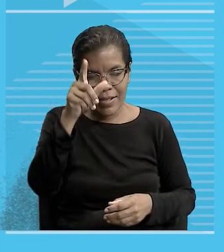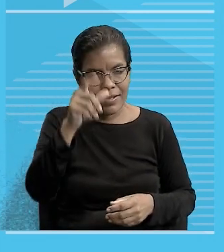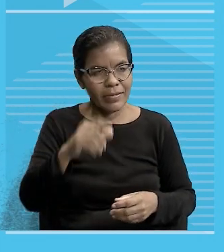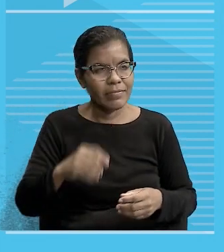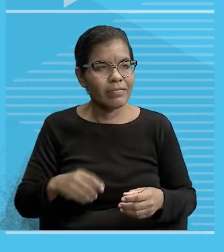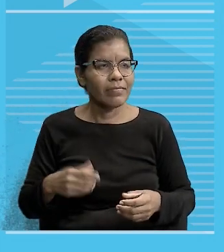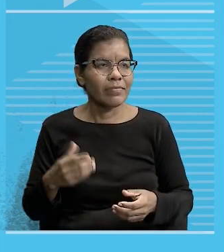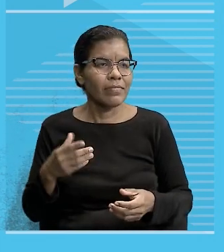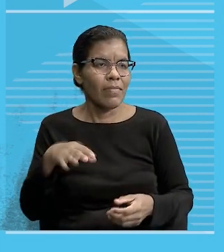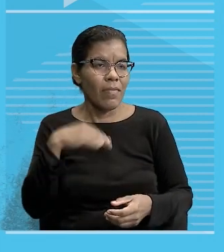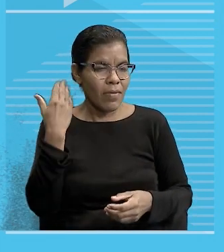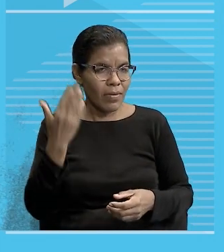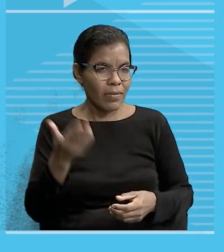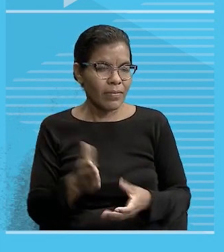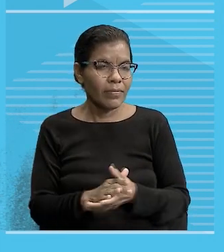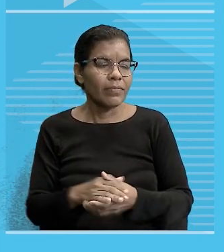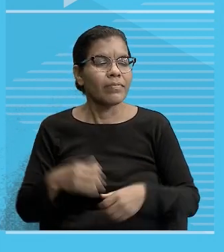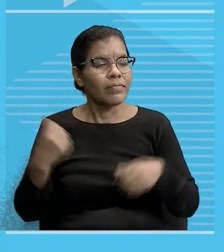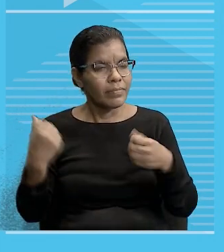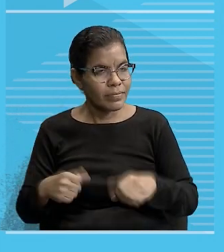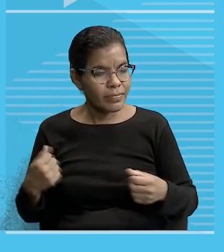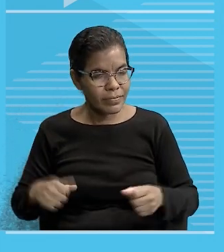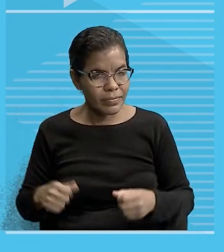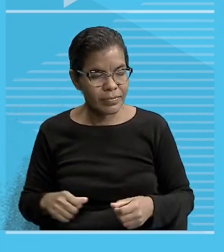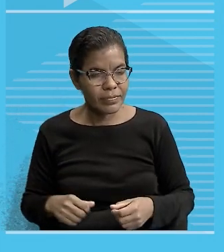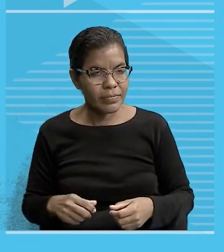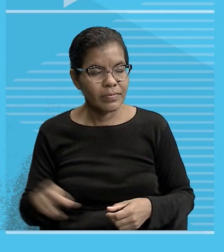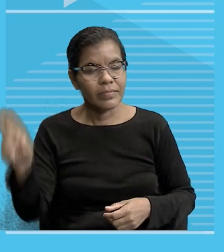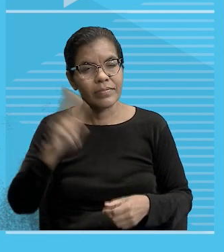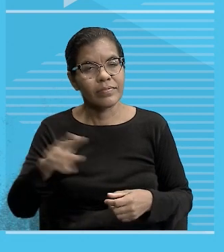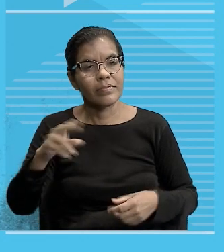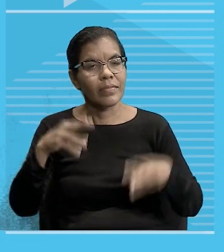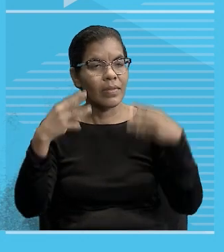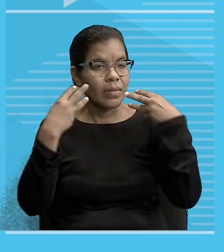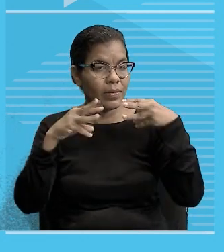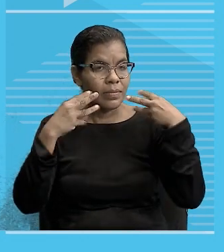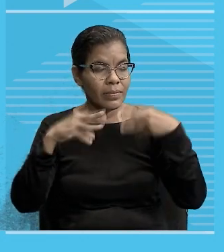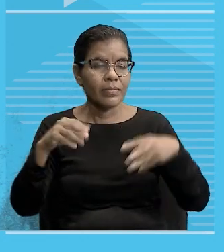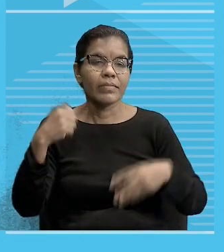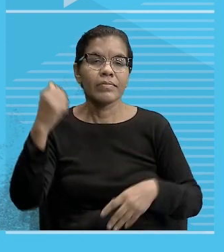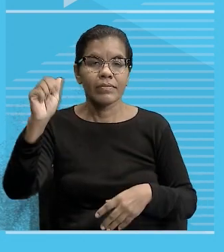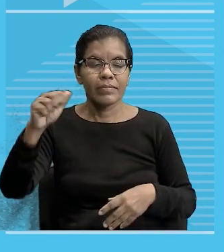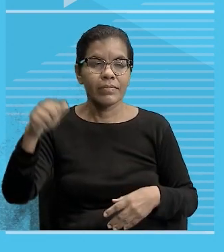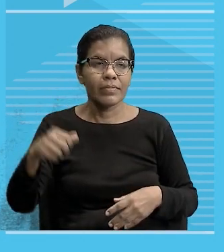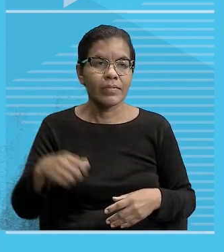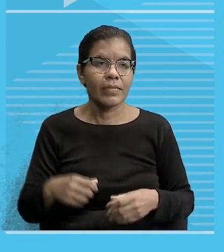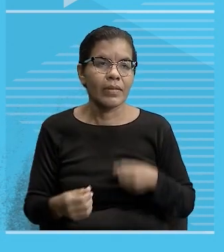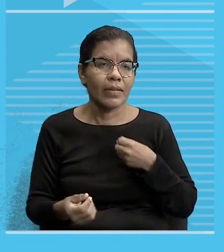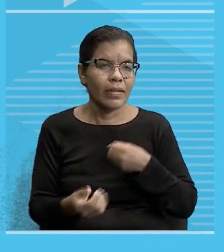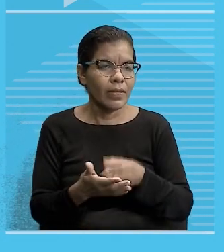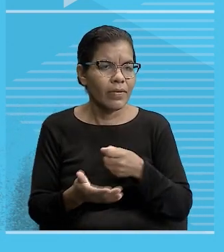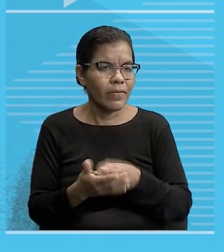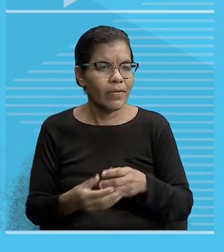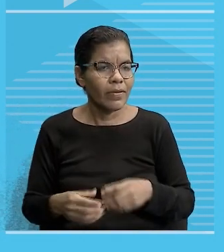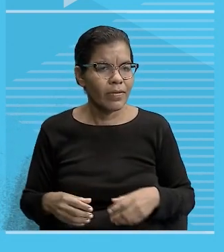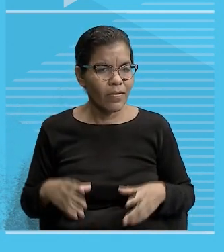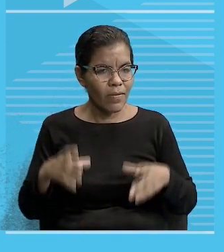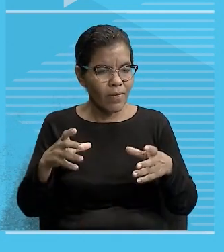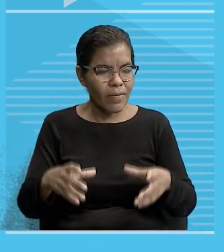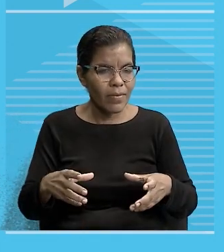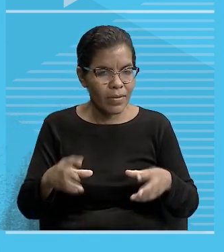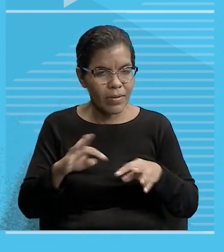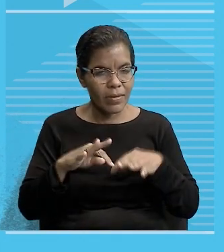Abatida eu posso utilizar o market pode ah eu vendo arrumadinho pode